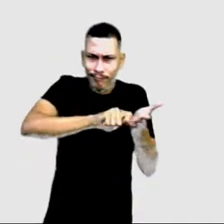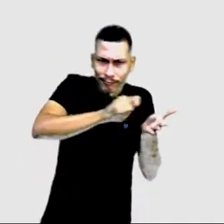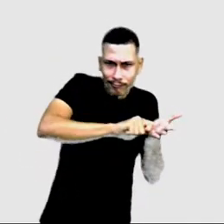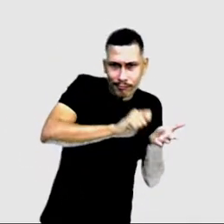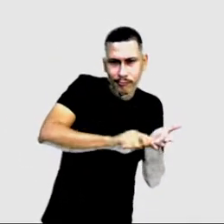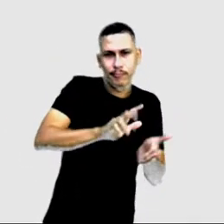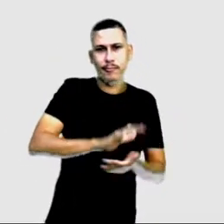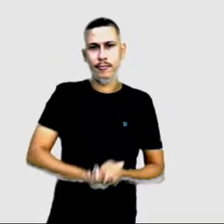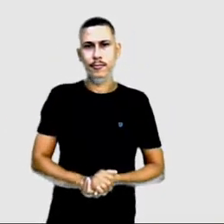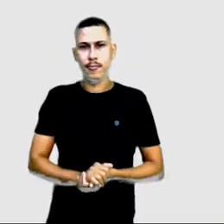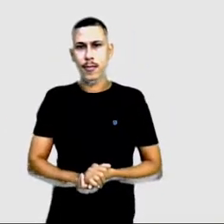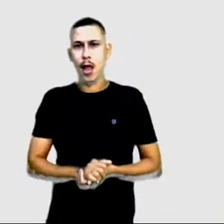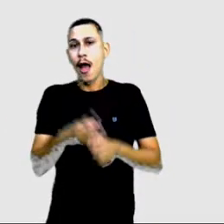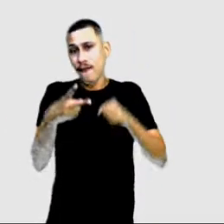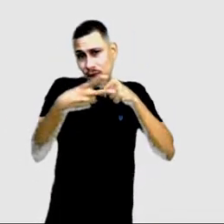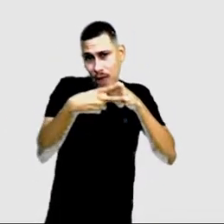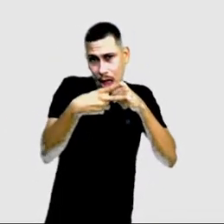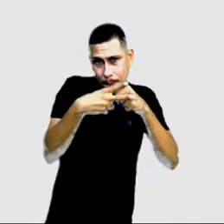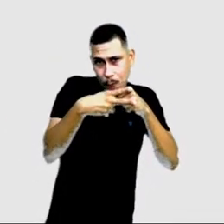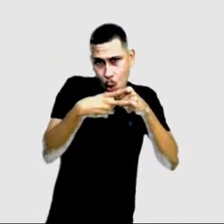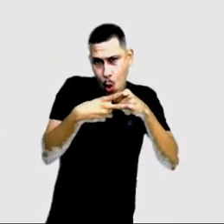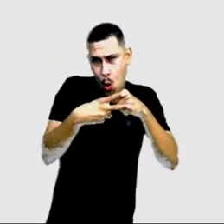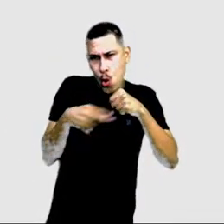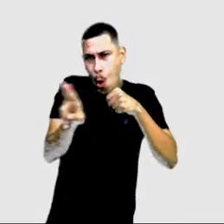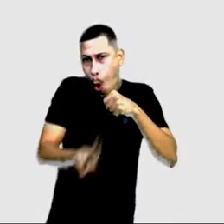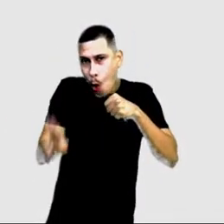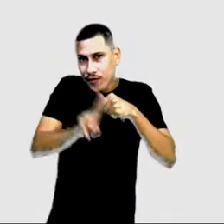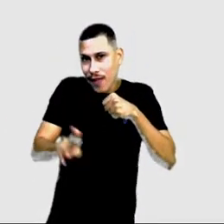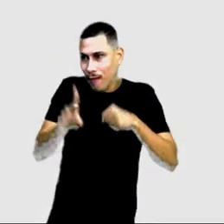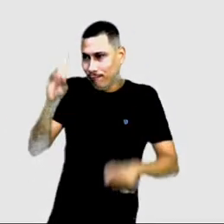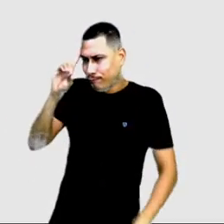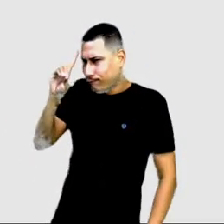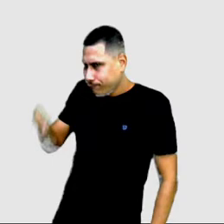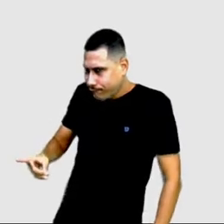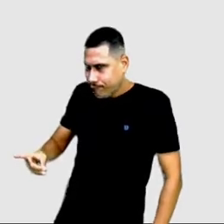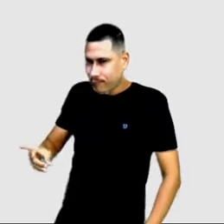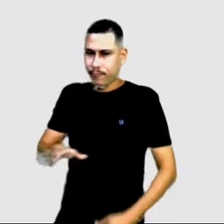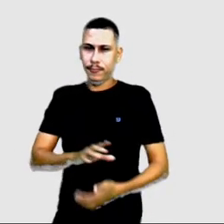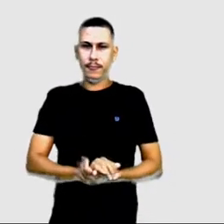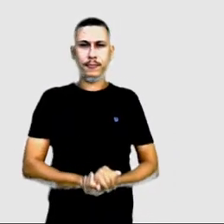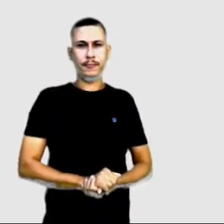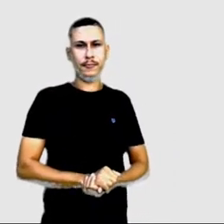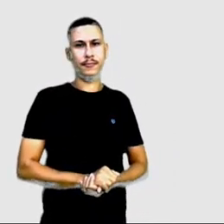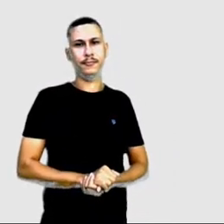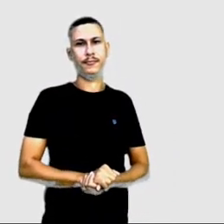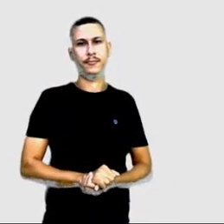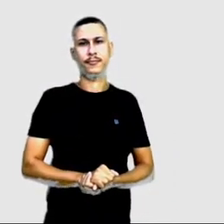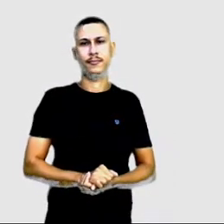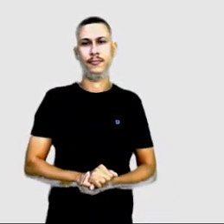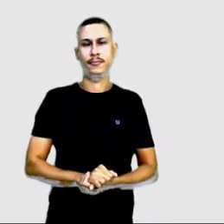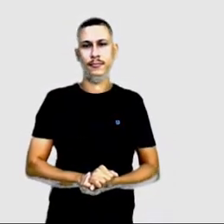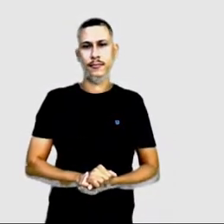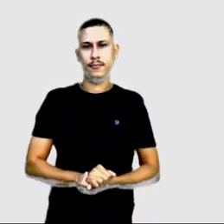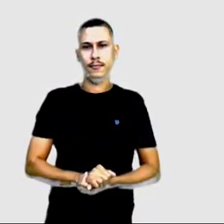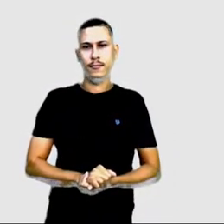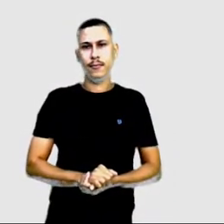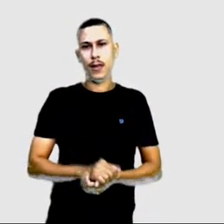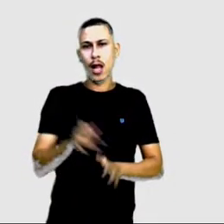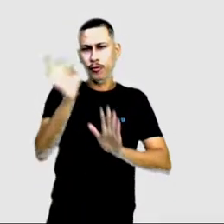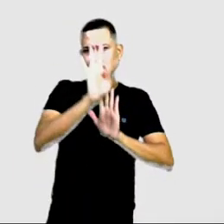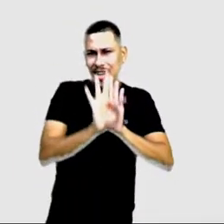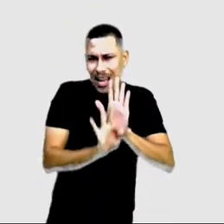e usam os verbos no imperativo mais adianta a gente vai ter um pouquinho sobre isso e ele tem que ser